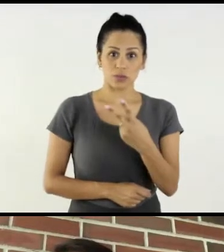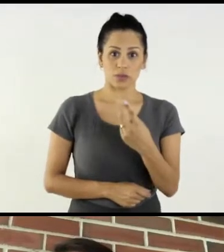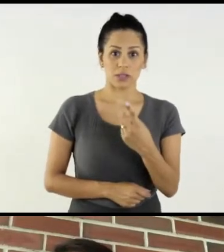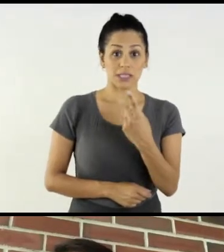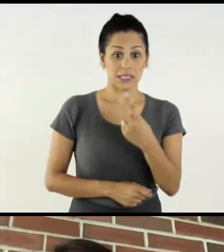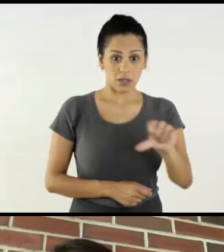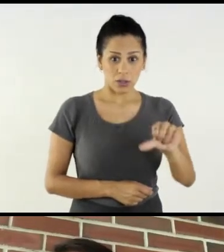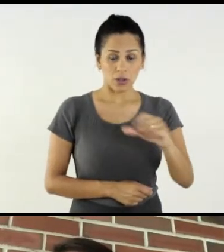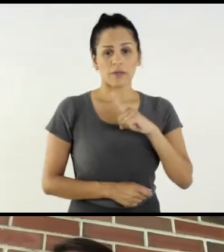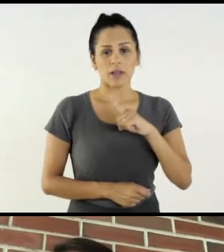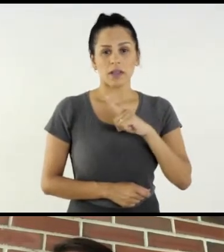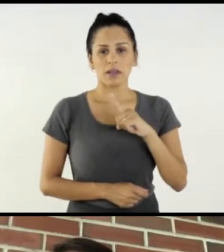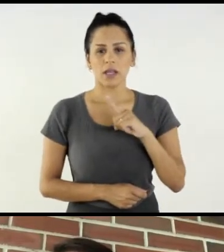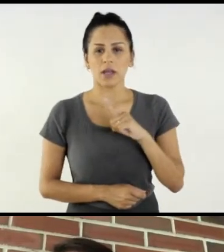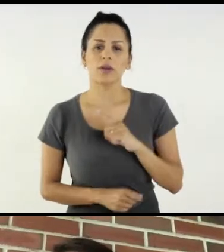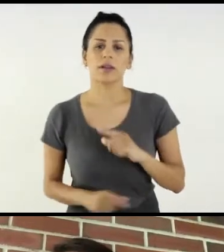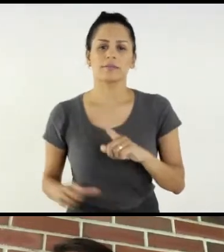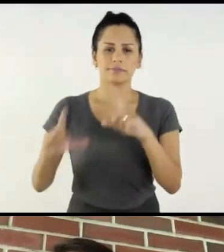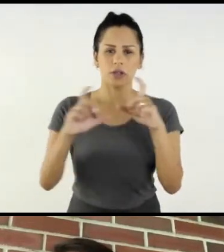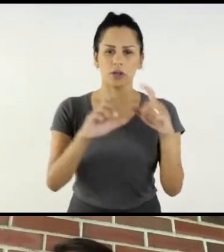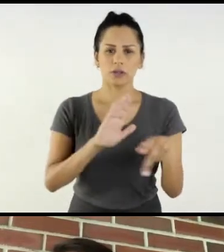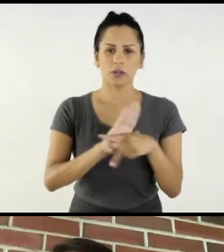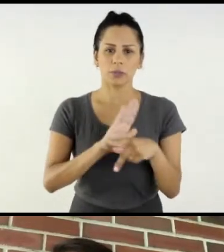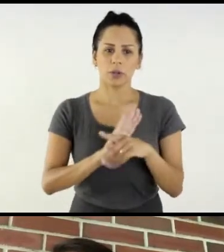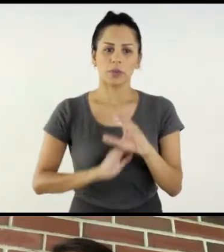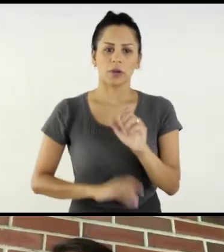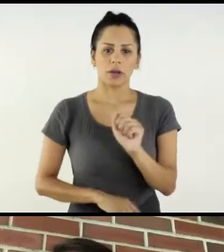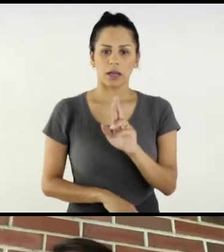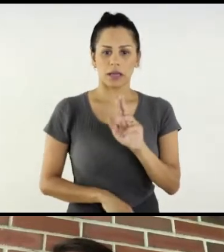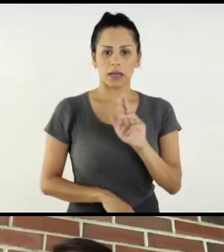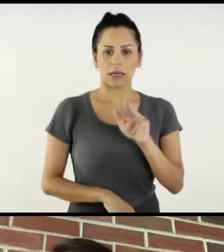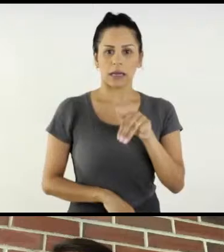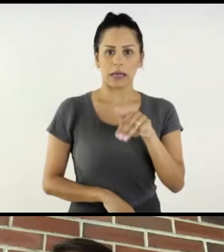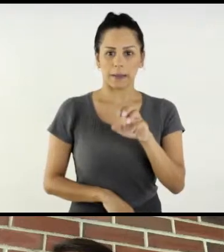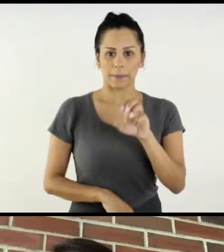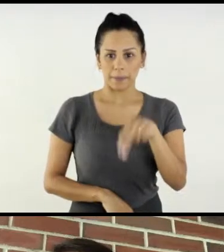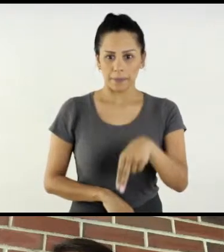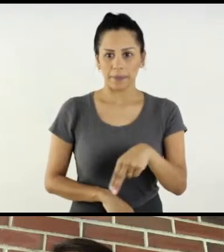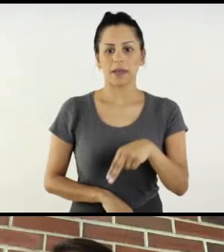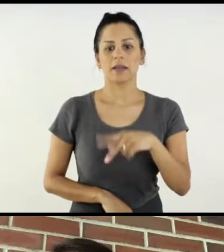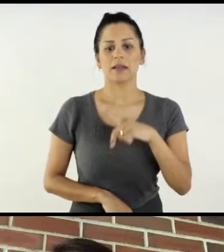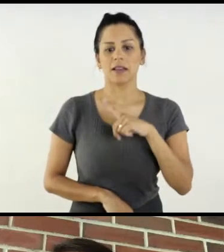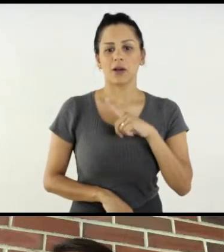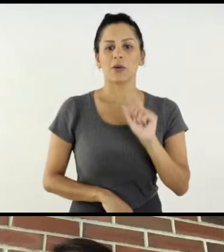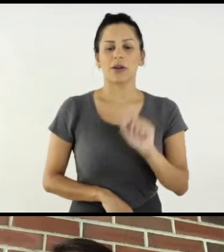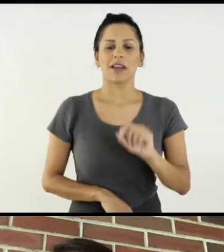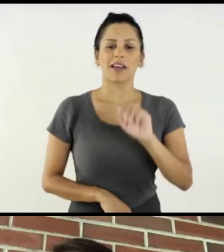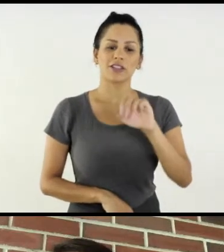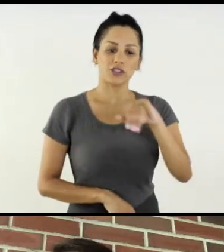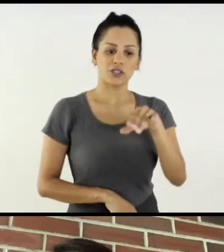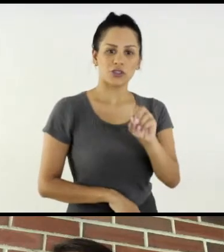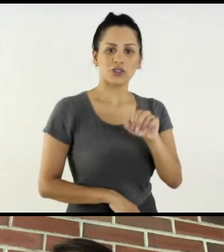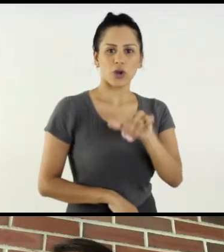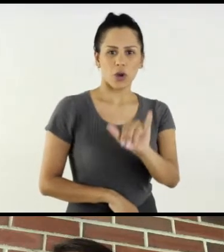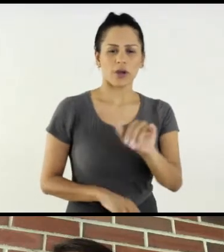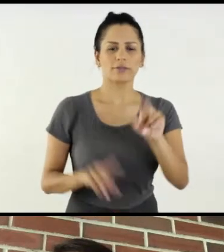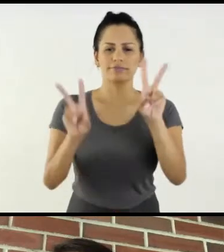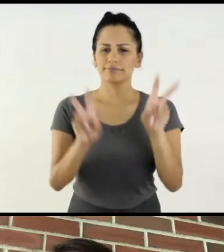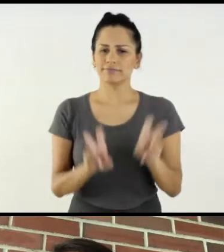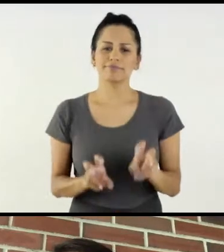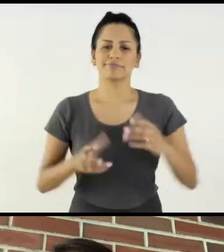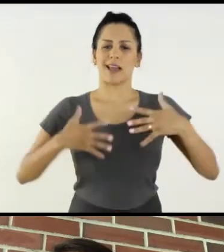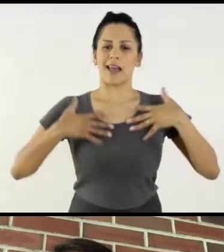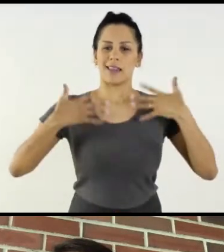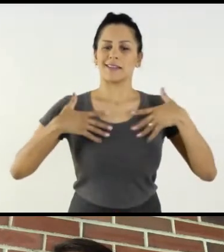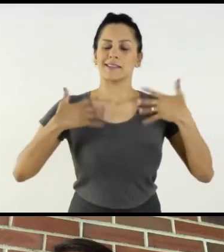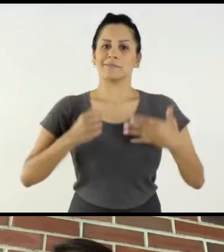artista norte-americana Carmen Winant, a partir do seu livro Notes on Fundamental Joy, Notas sobre a Alegria Fundamental. A